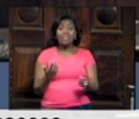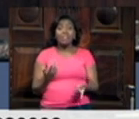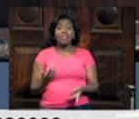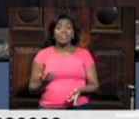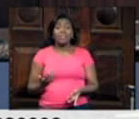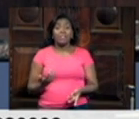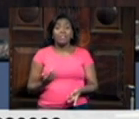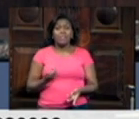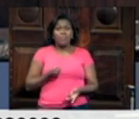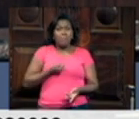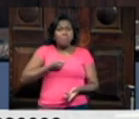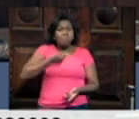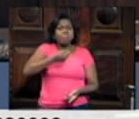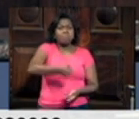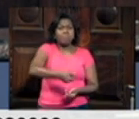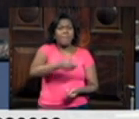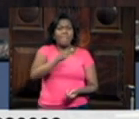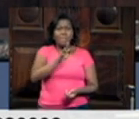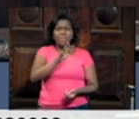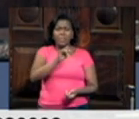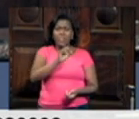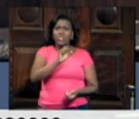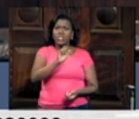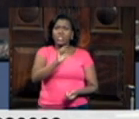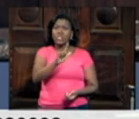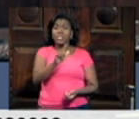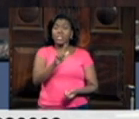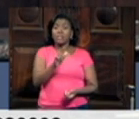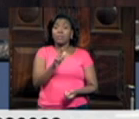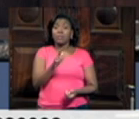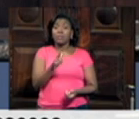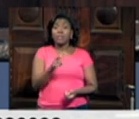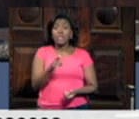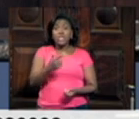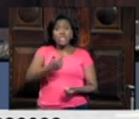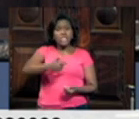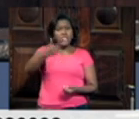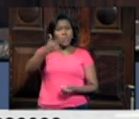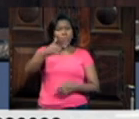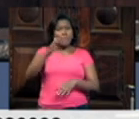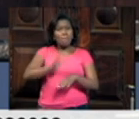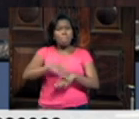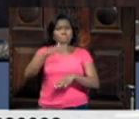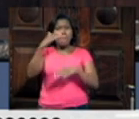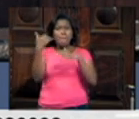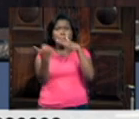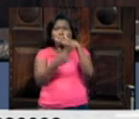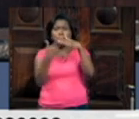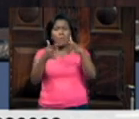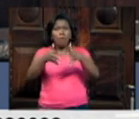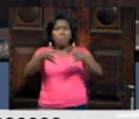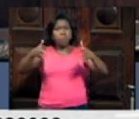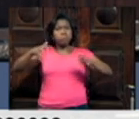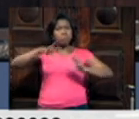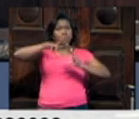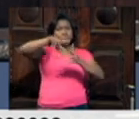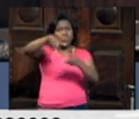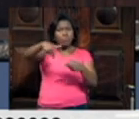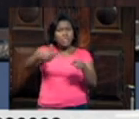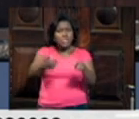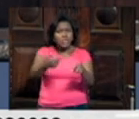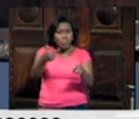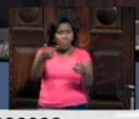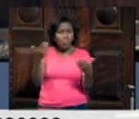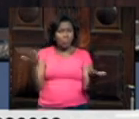o benefício fiscal para a segunda maior empresa de cimento do mundo,